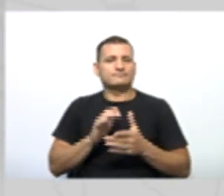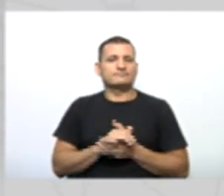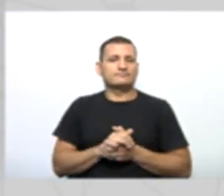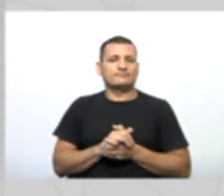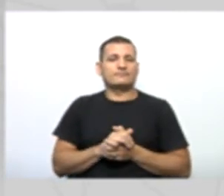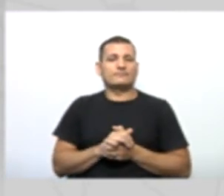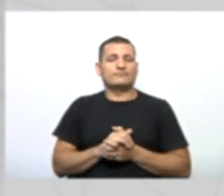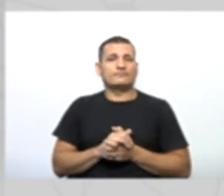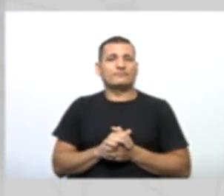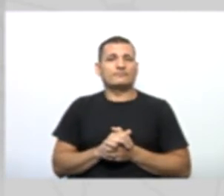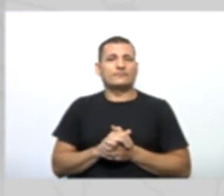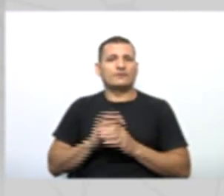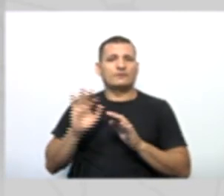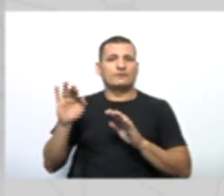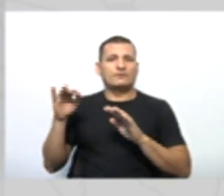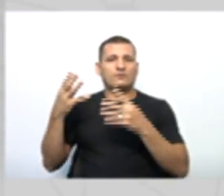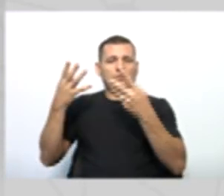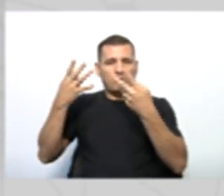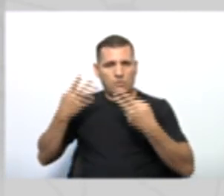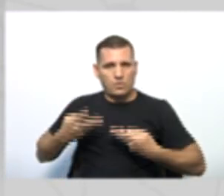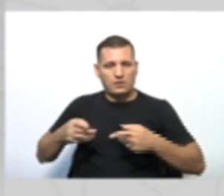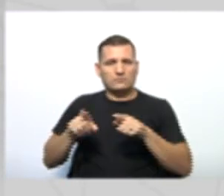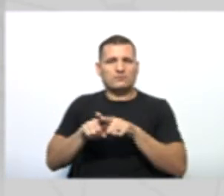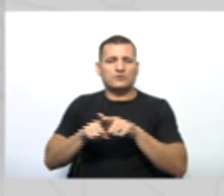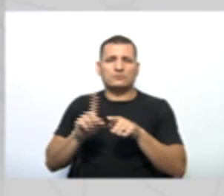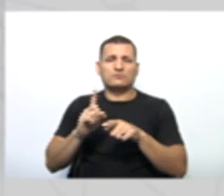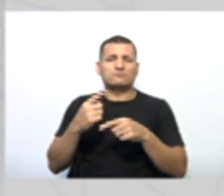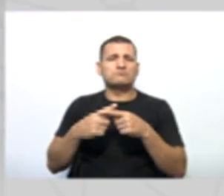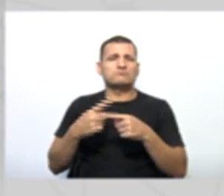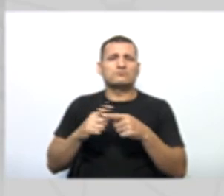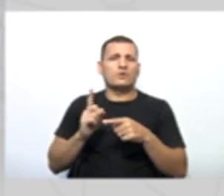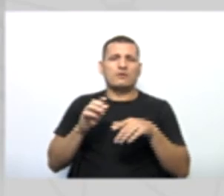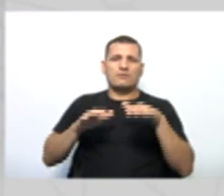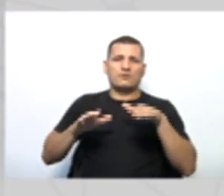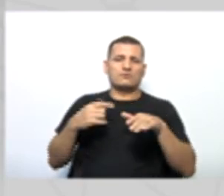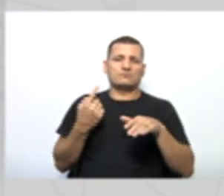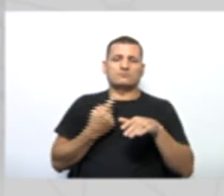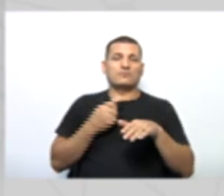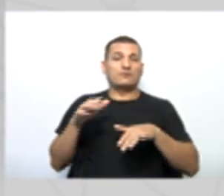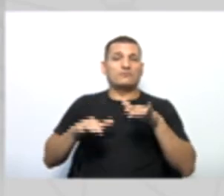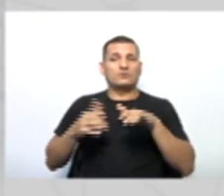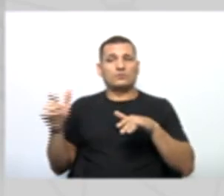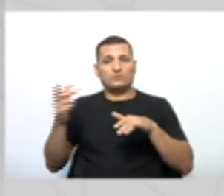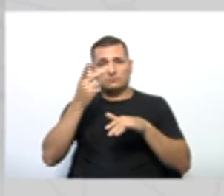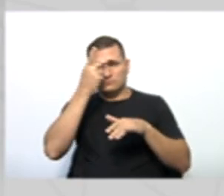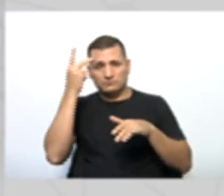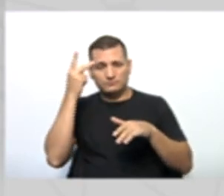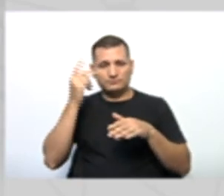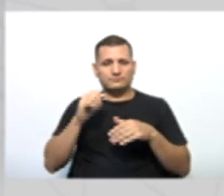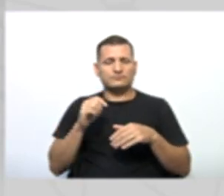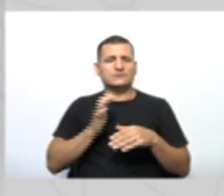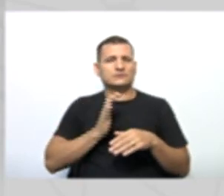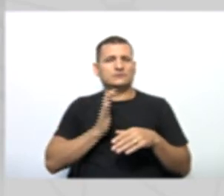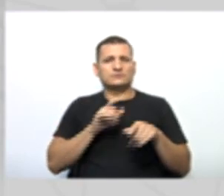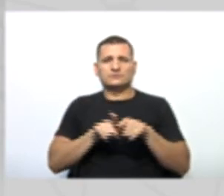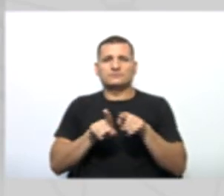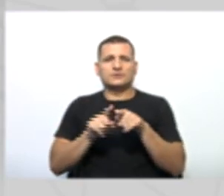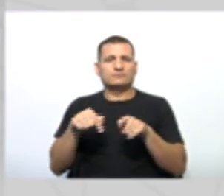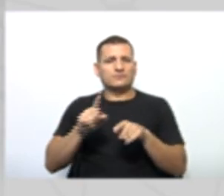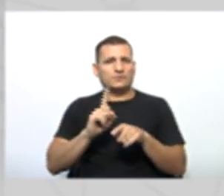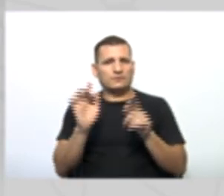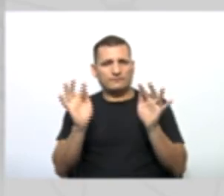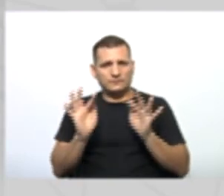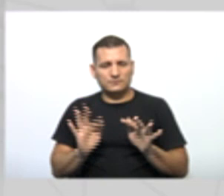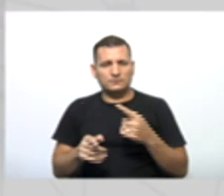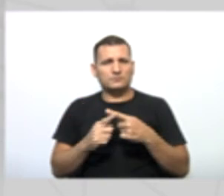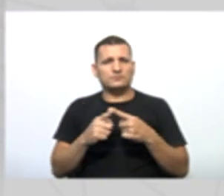não, porque não dependem da gente, dependem das outras pessoas. E as riquezas também não são uma forma de felicidade, porque